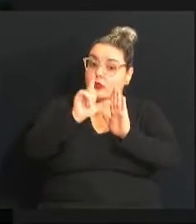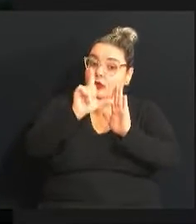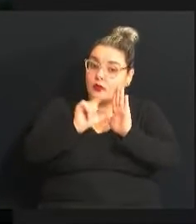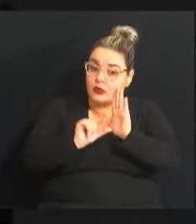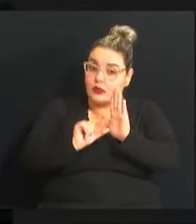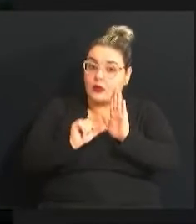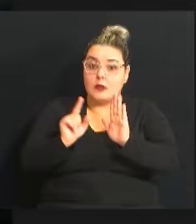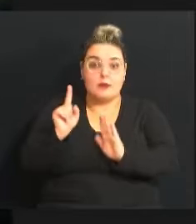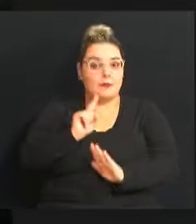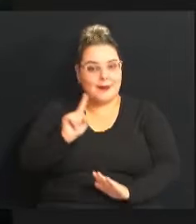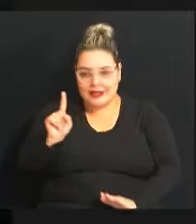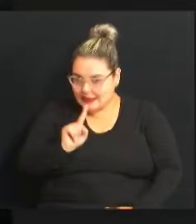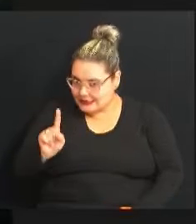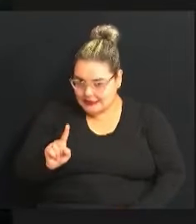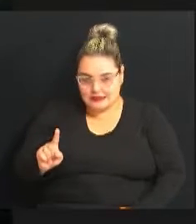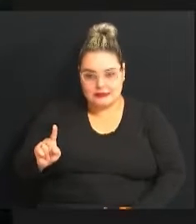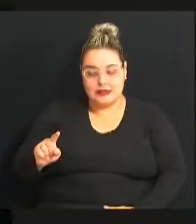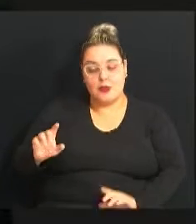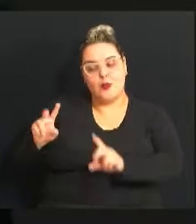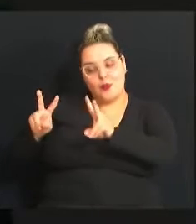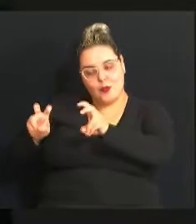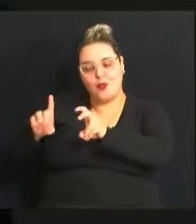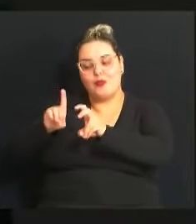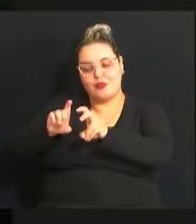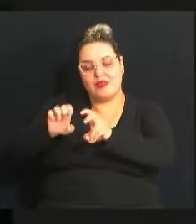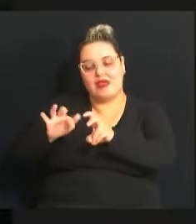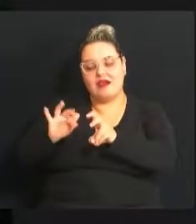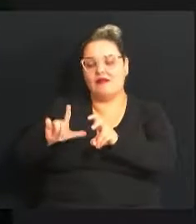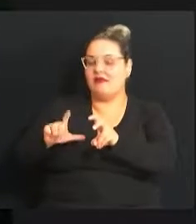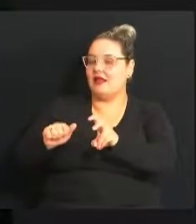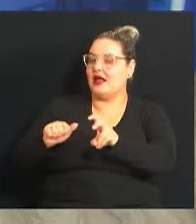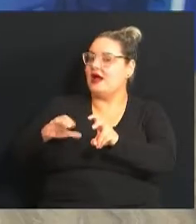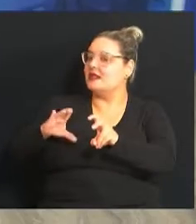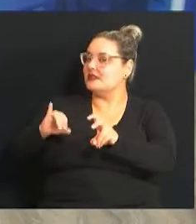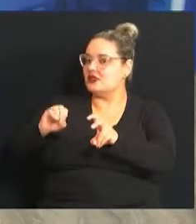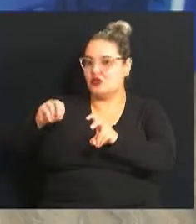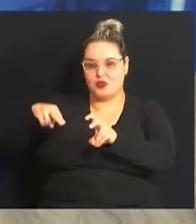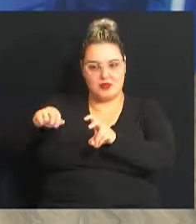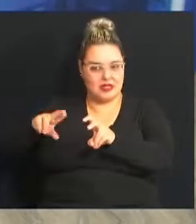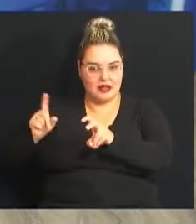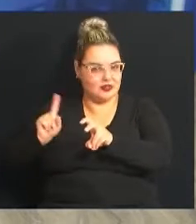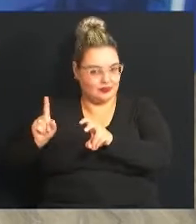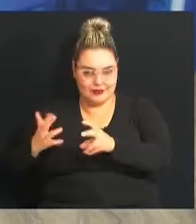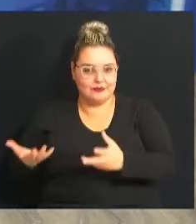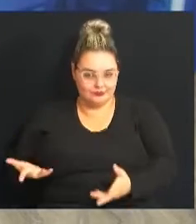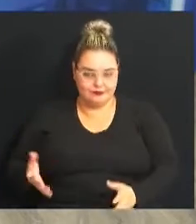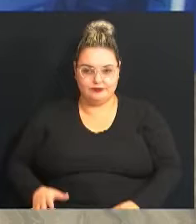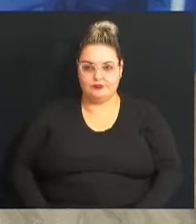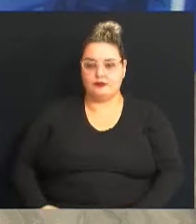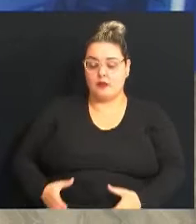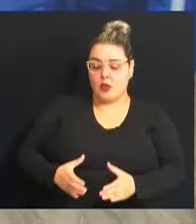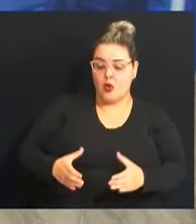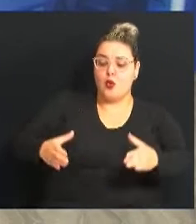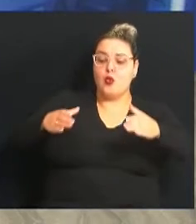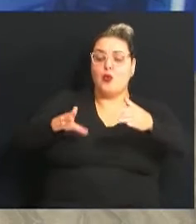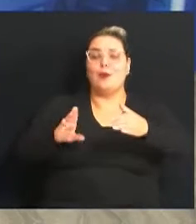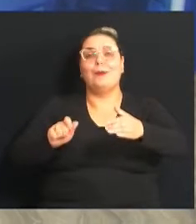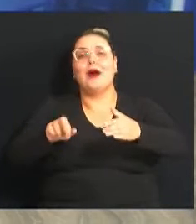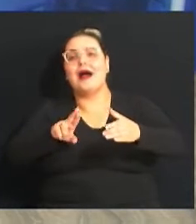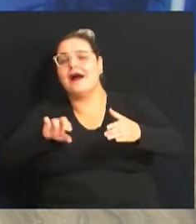cenário deflacionário propriamente dito. E às vezes a gente escuta isso, o barril do petróleo,